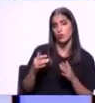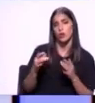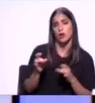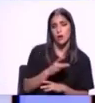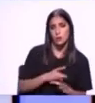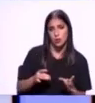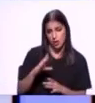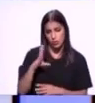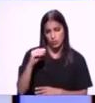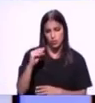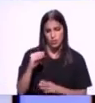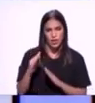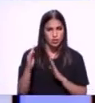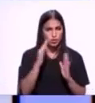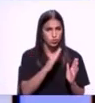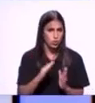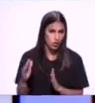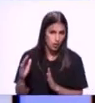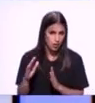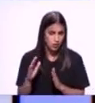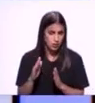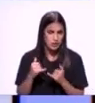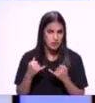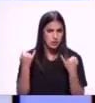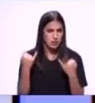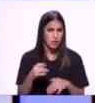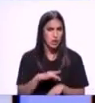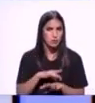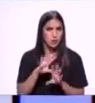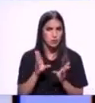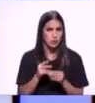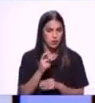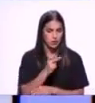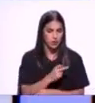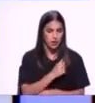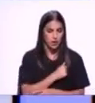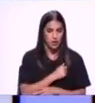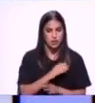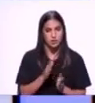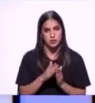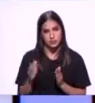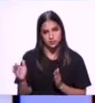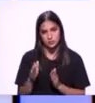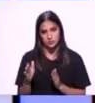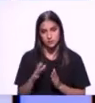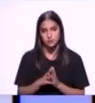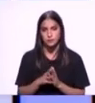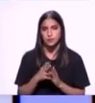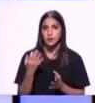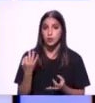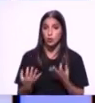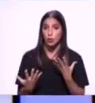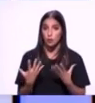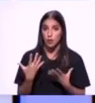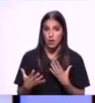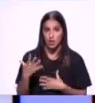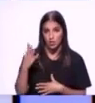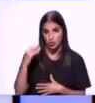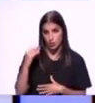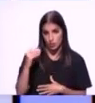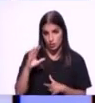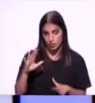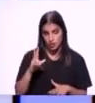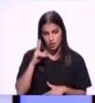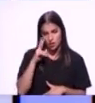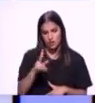deste campeonato, que foram as jornadas pós-confinamento, com, por exemplo, as últimas 10 jornadas do campeonato passado, e vamos ver as polémicas de